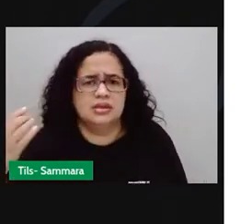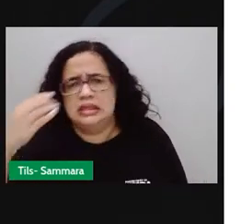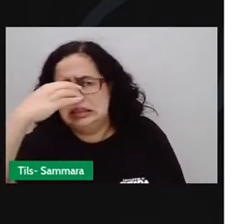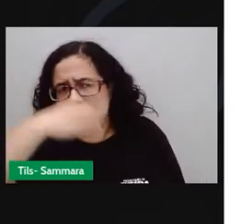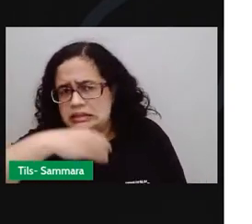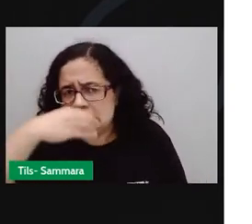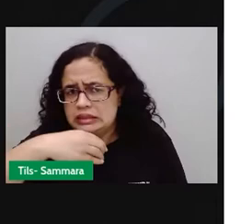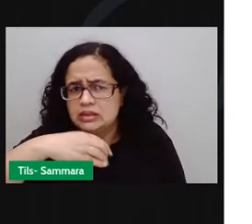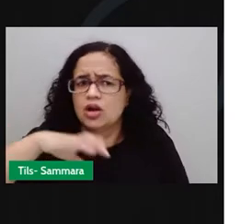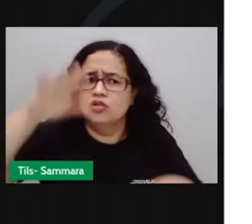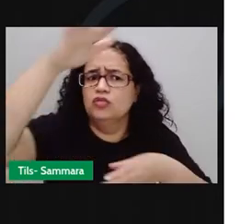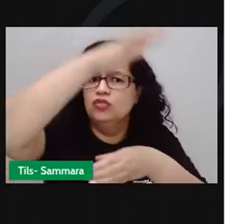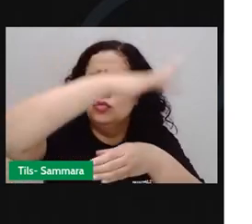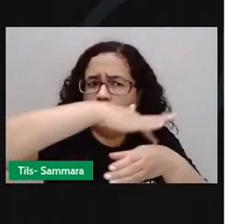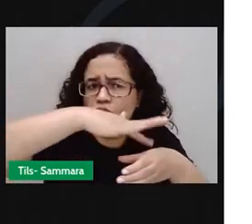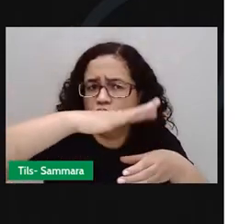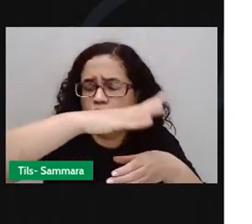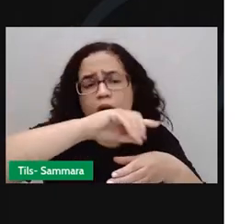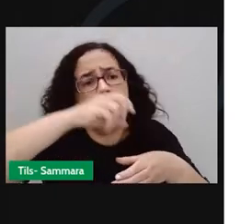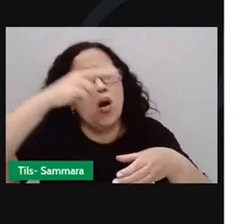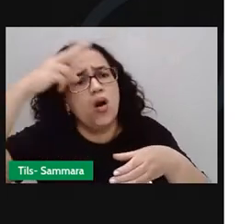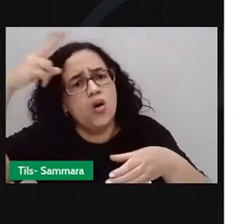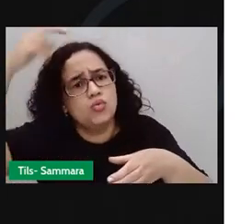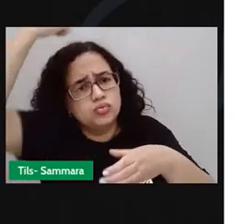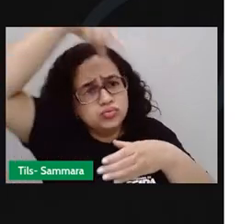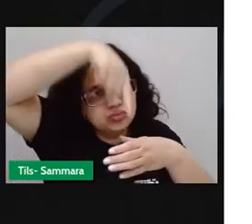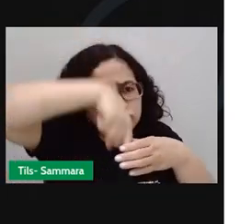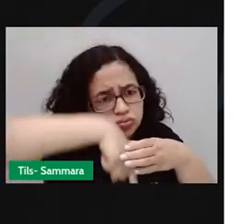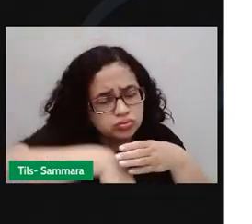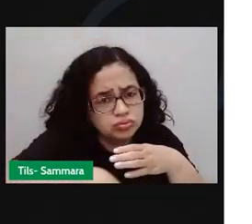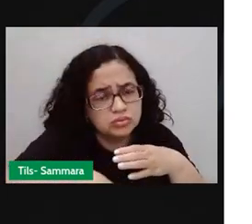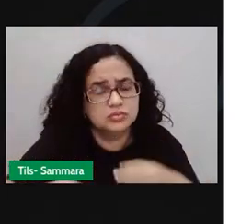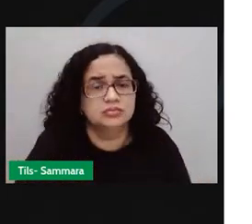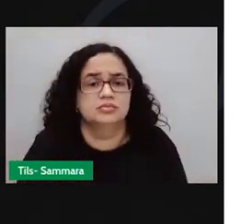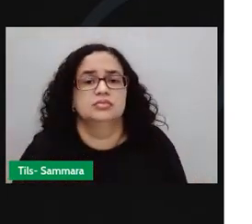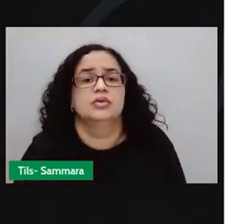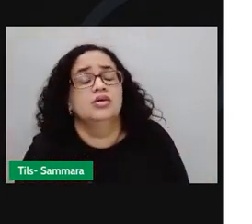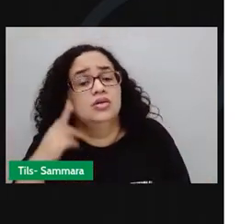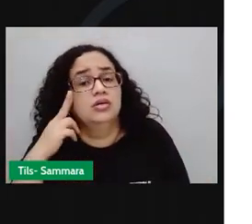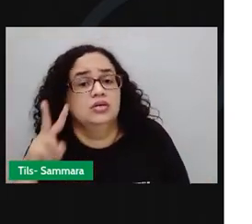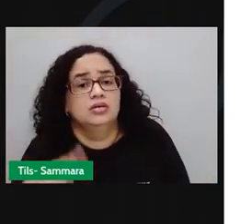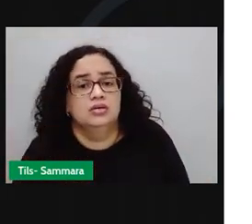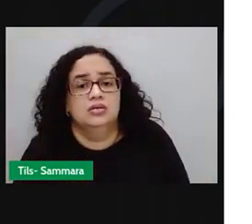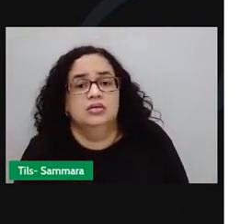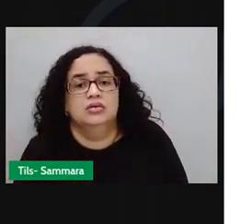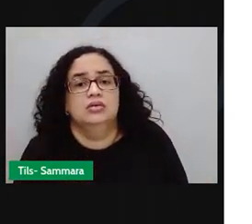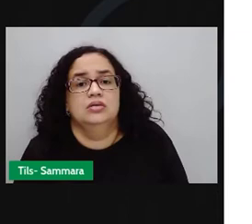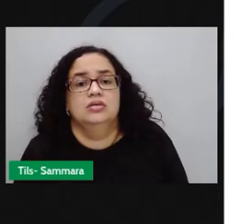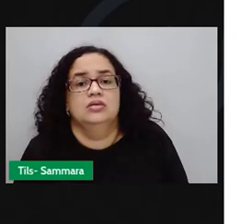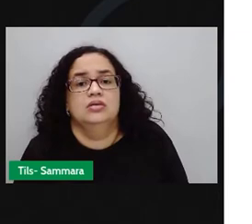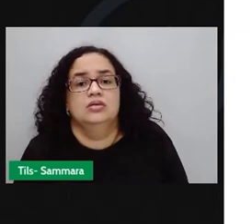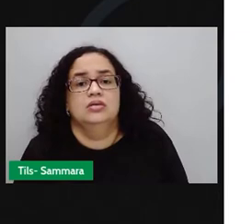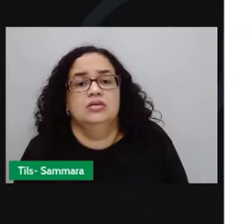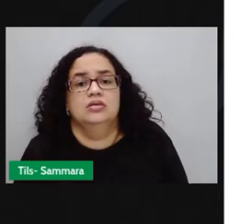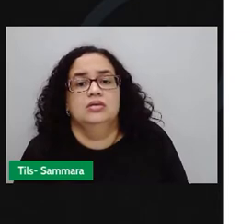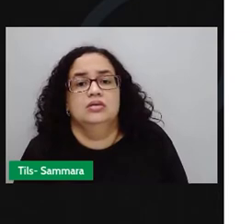maçã flutua ou a maçã afunda? Vamos para o nosso teste.